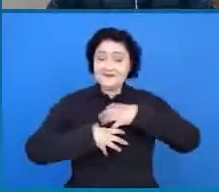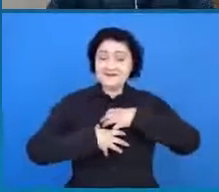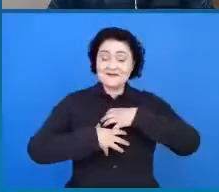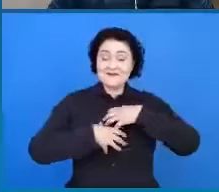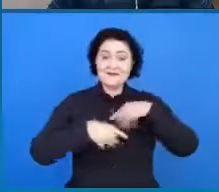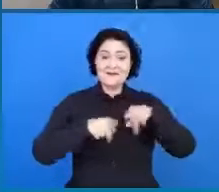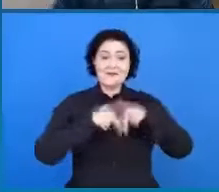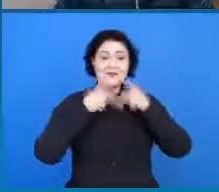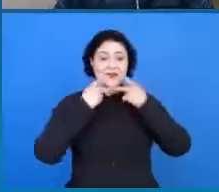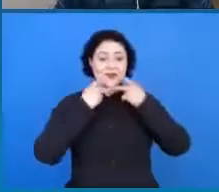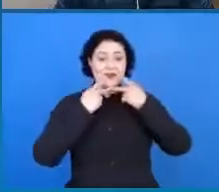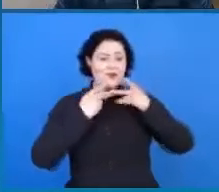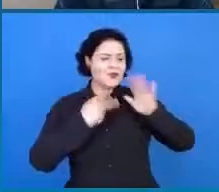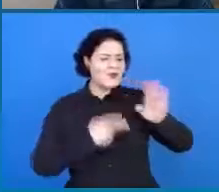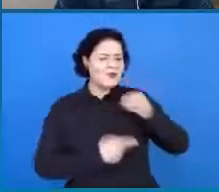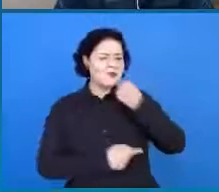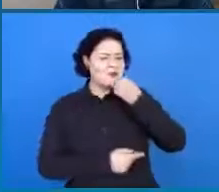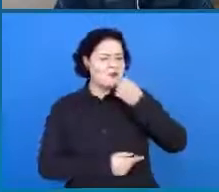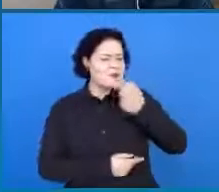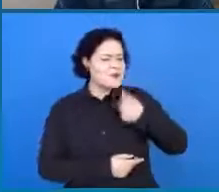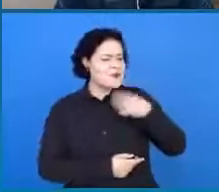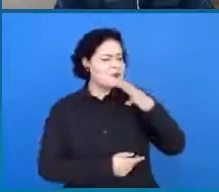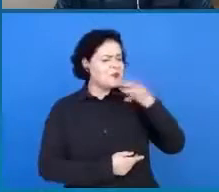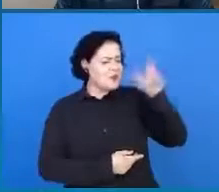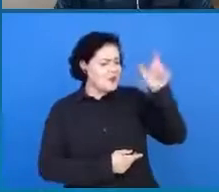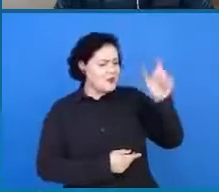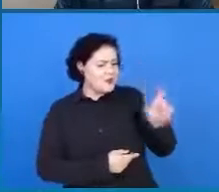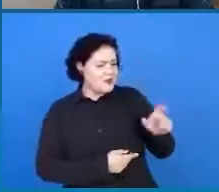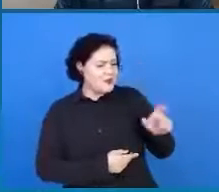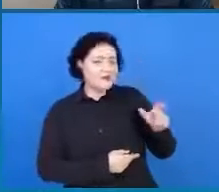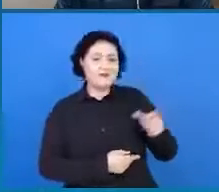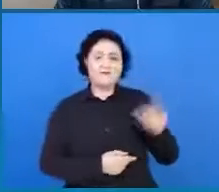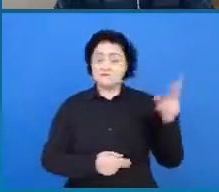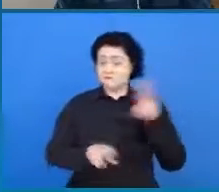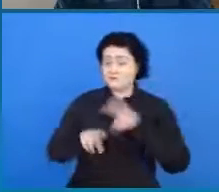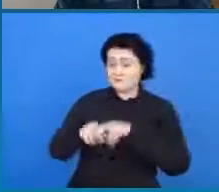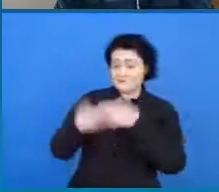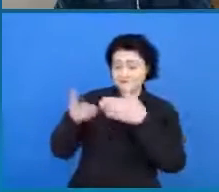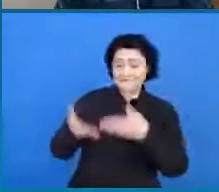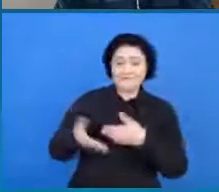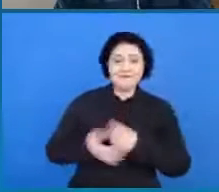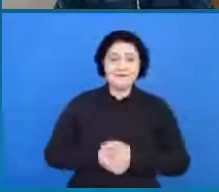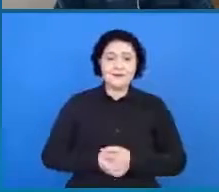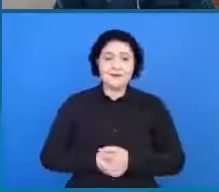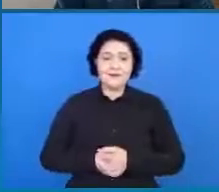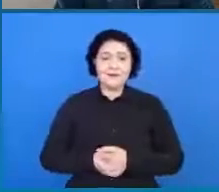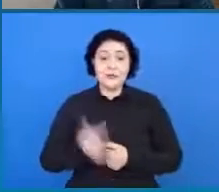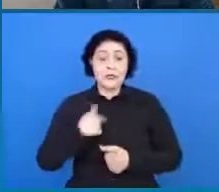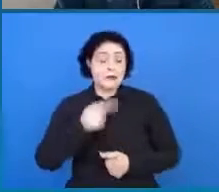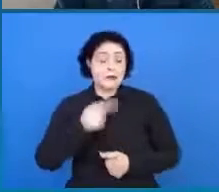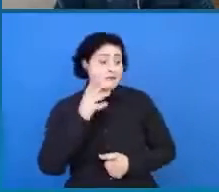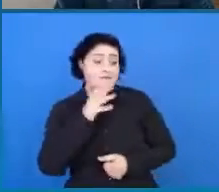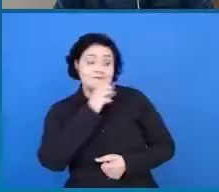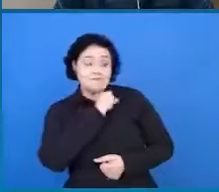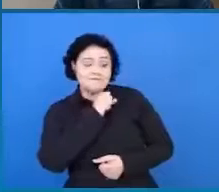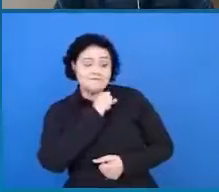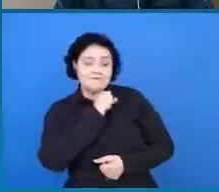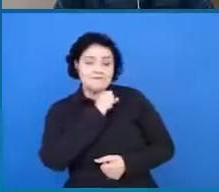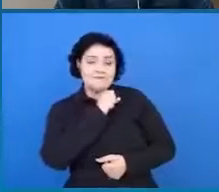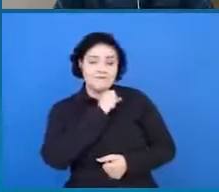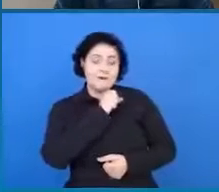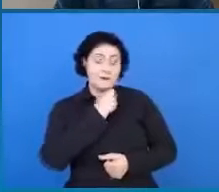falou Olha que bom eu vim aqui de conhecer né sente-se Por favor eu vou ser breve ela disse